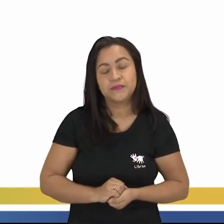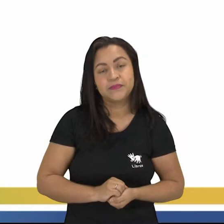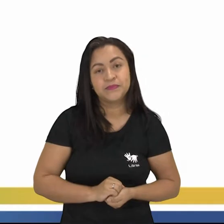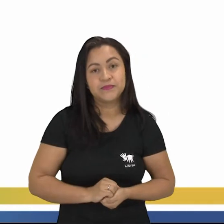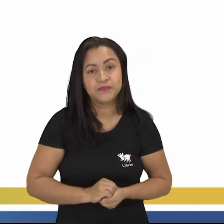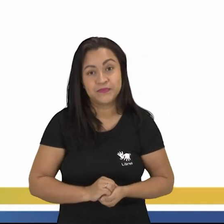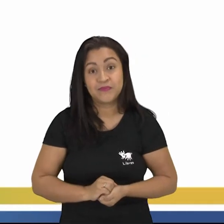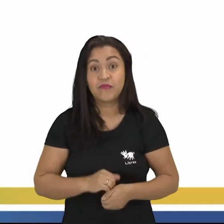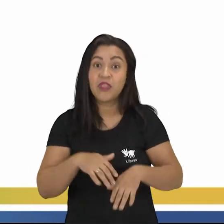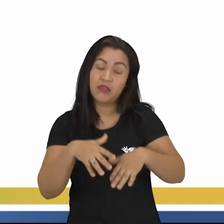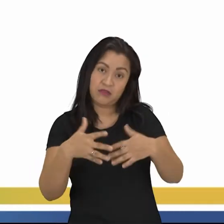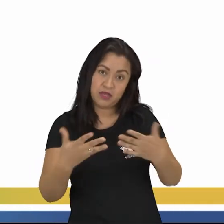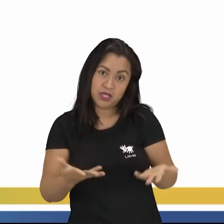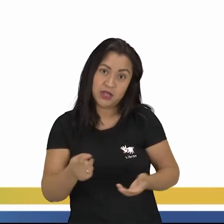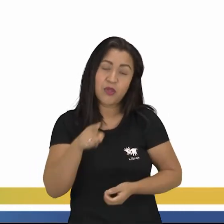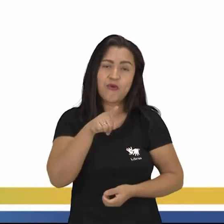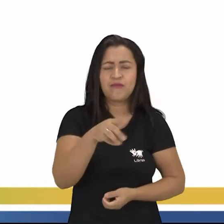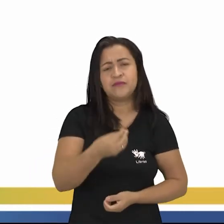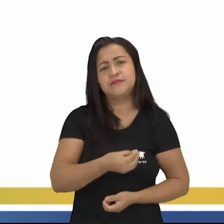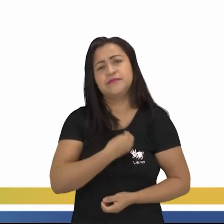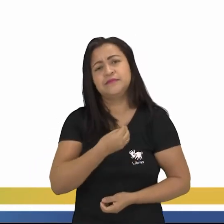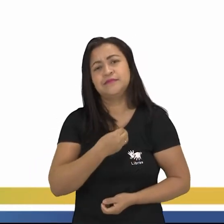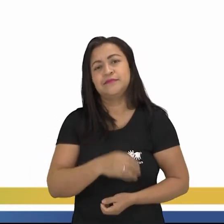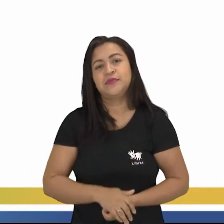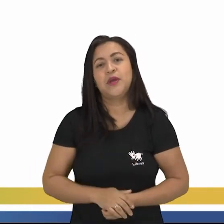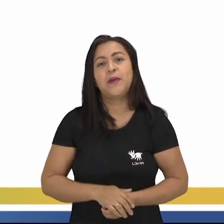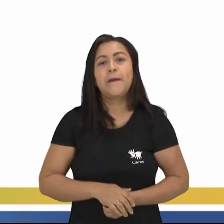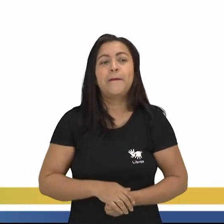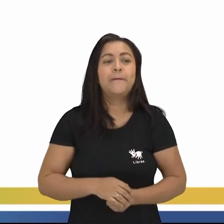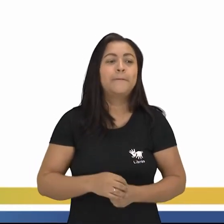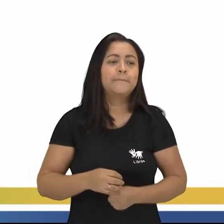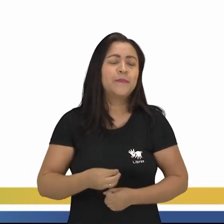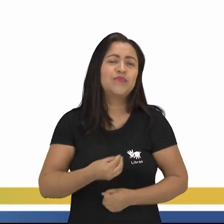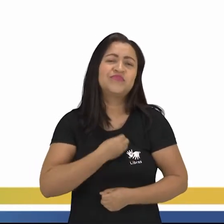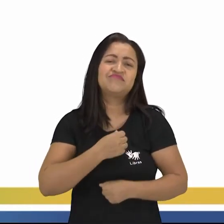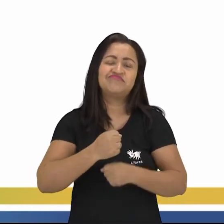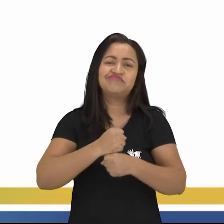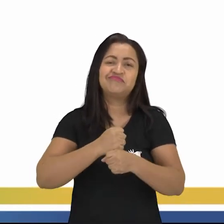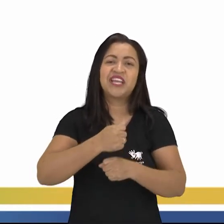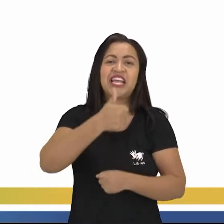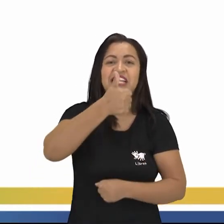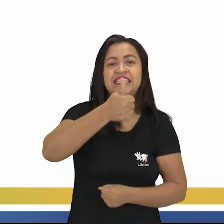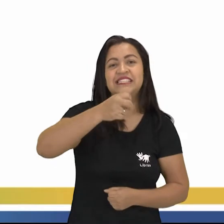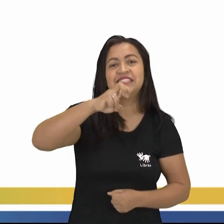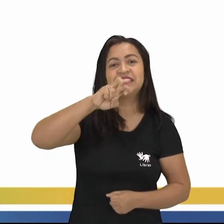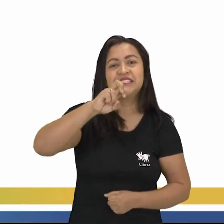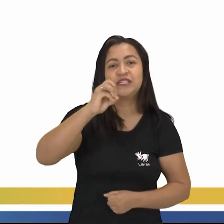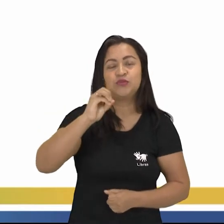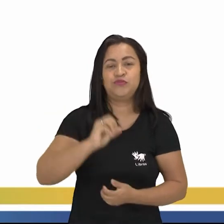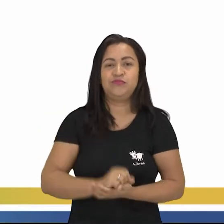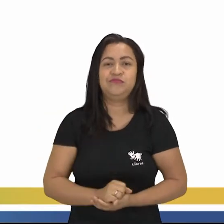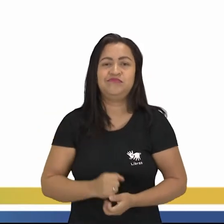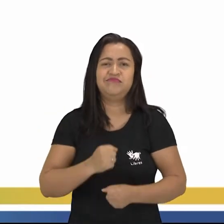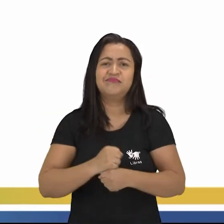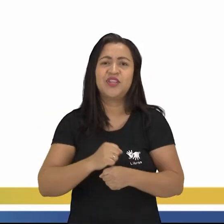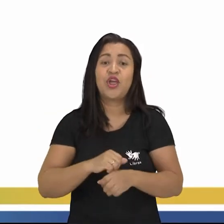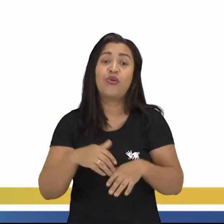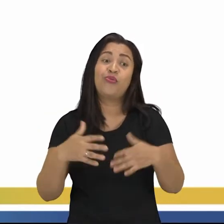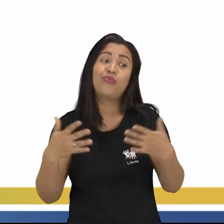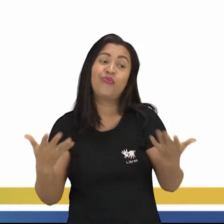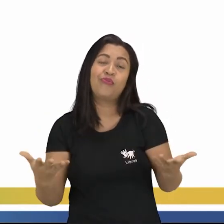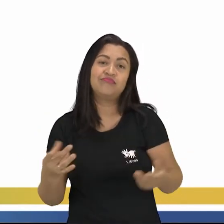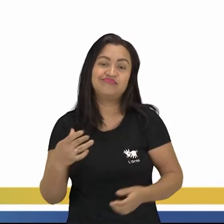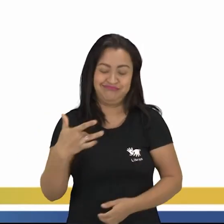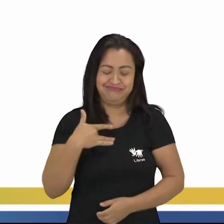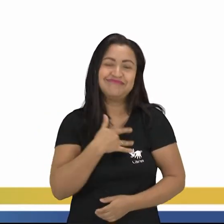150 years. Então, você viveria por 150 anos. Qual é a minha condição para eu viver por 150